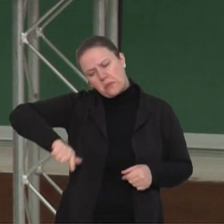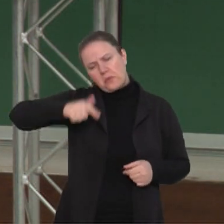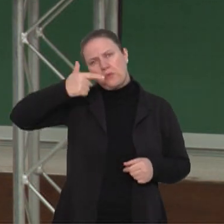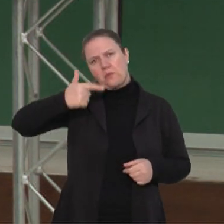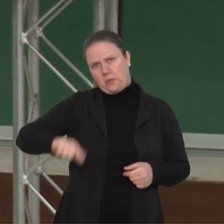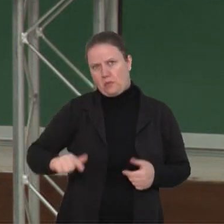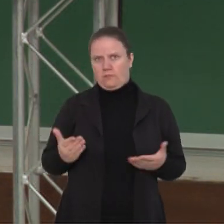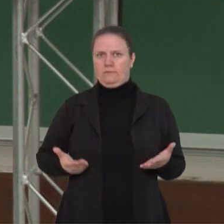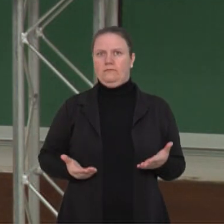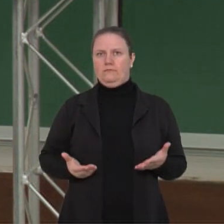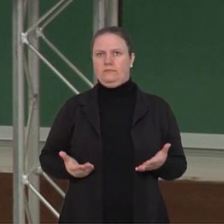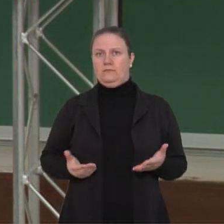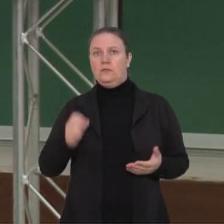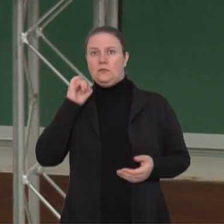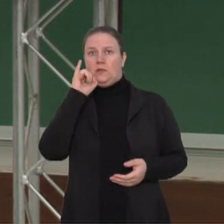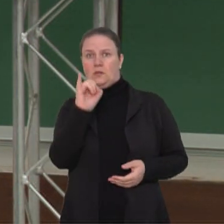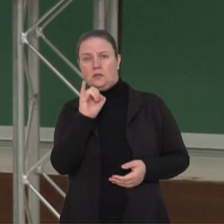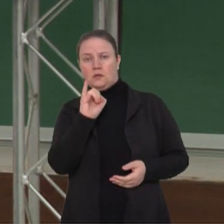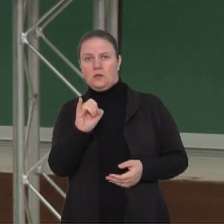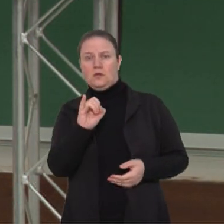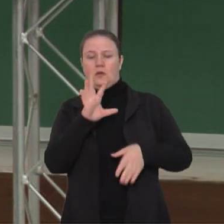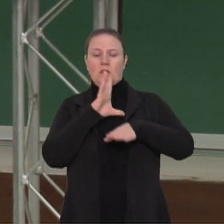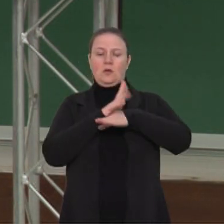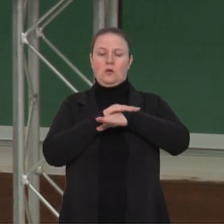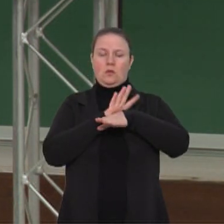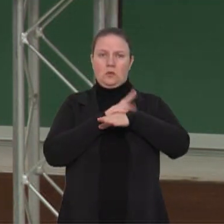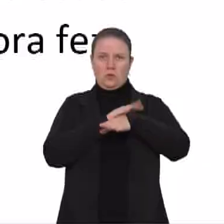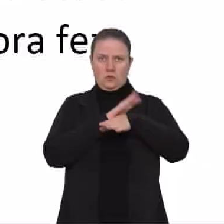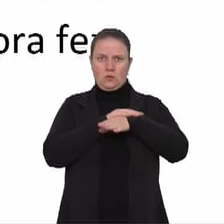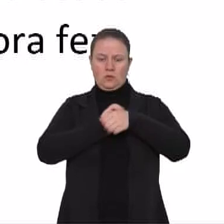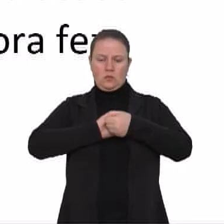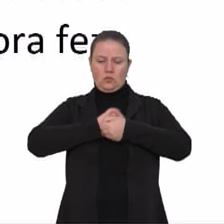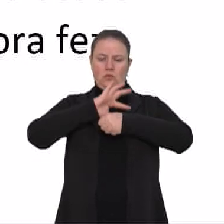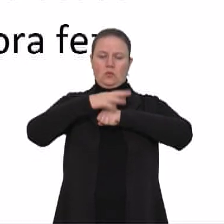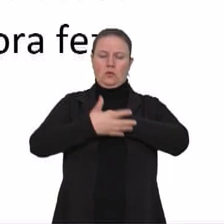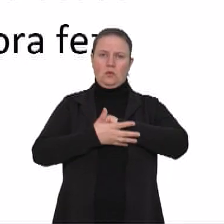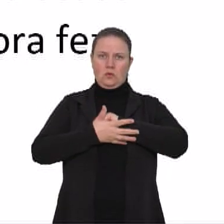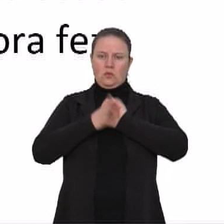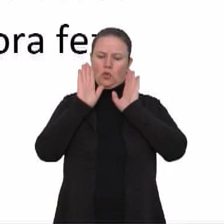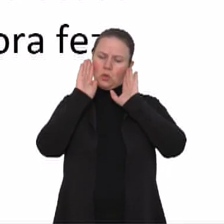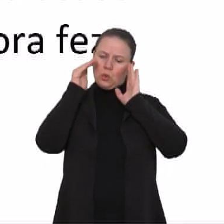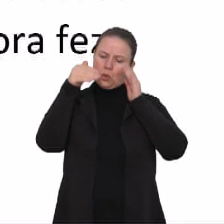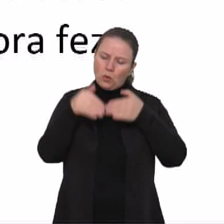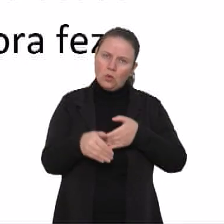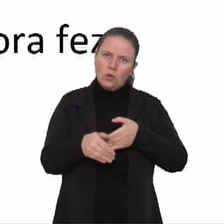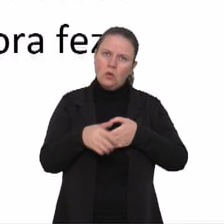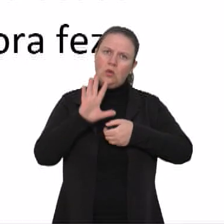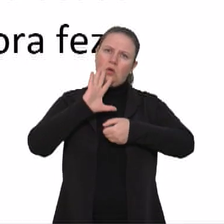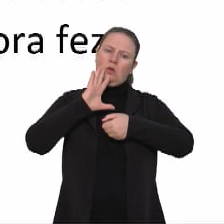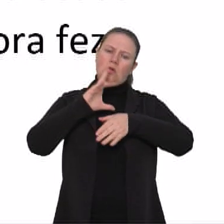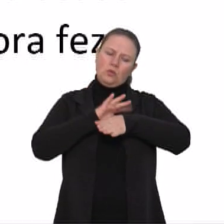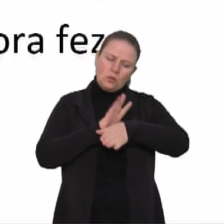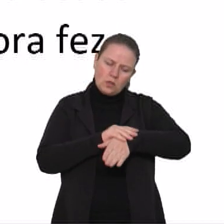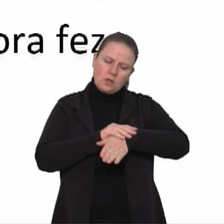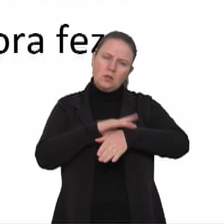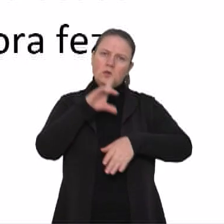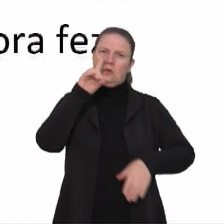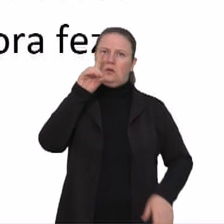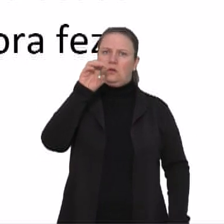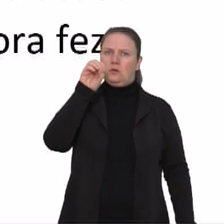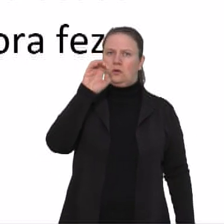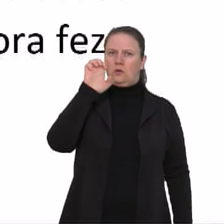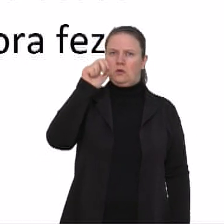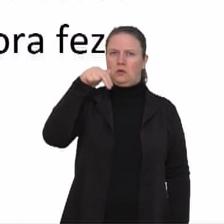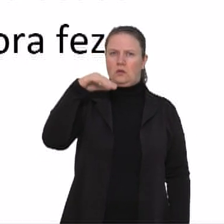observe. Se eu colocasse ali, ó, a doença e o novo vírus, foco da doença, ia ficar duas